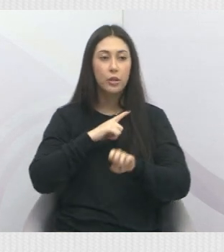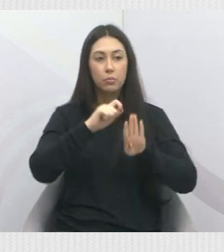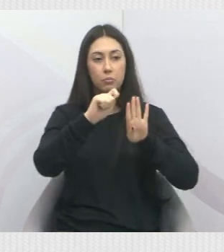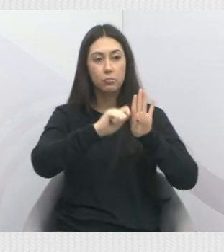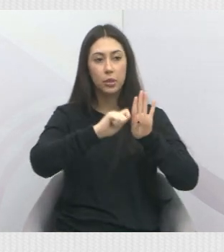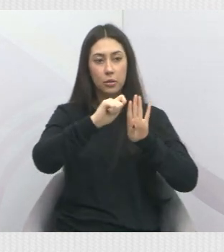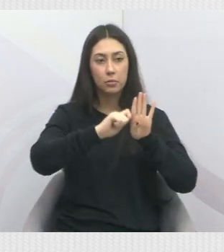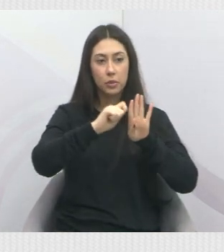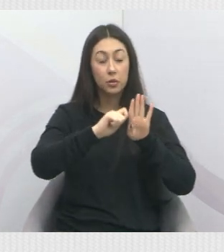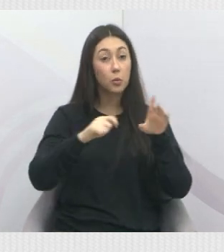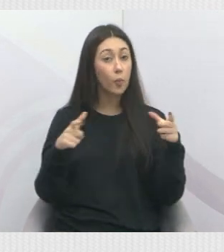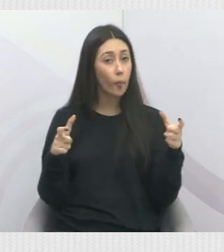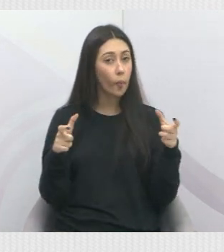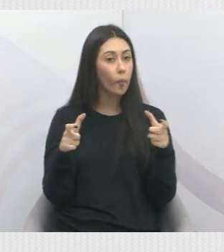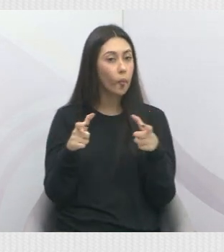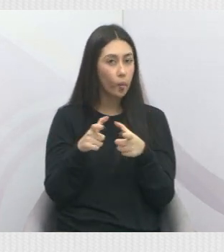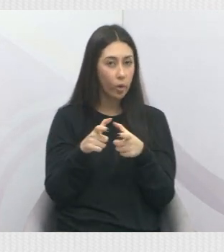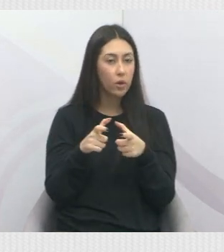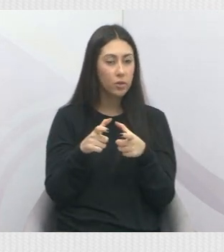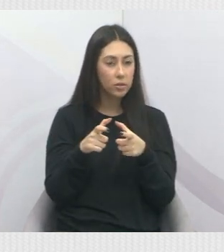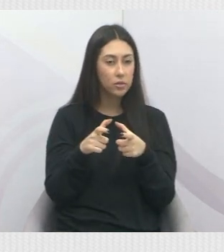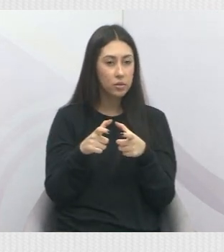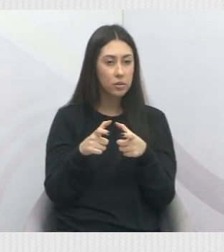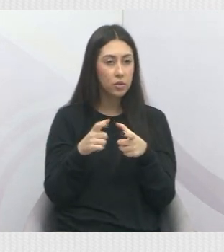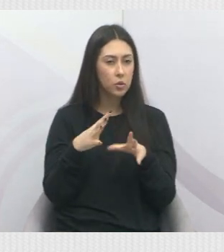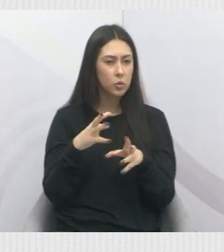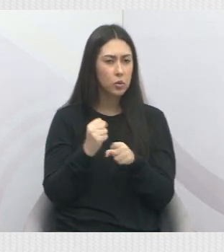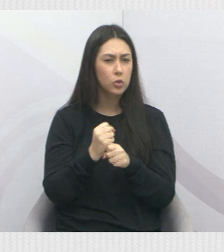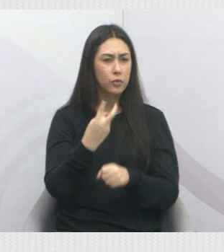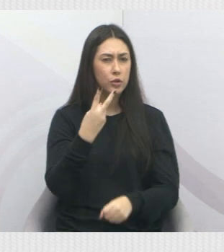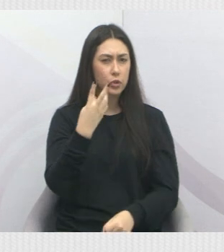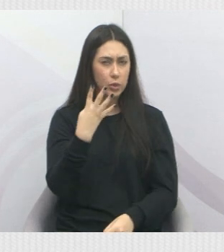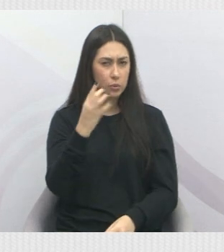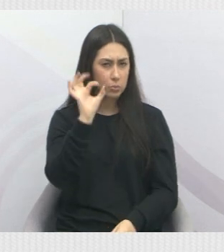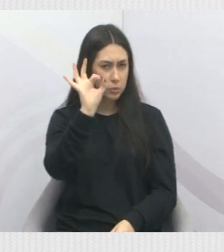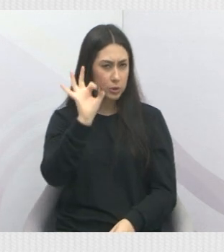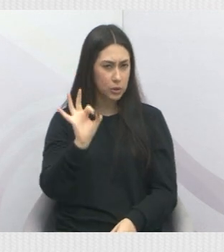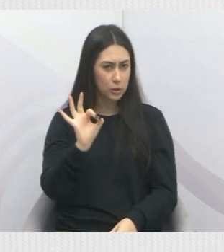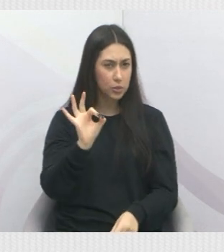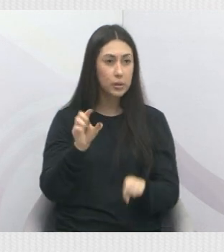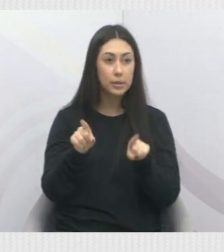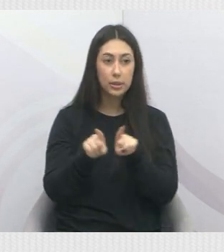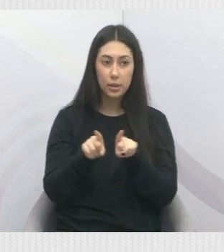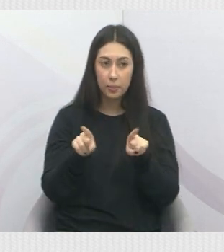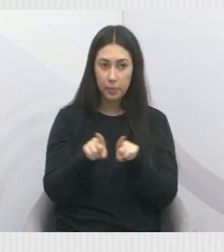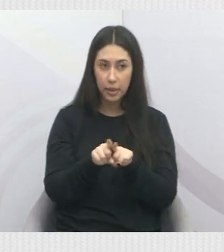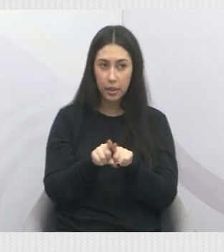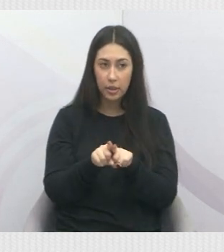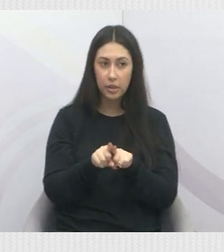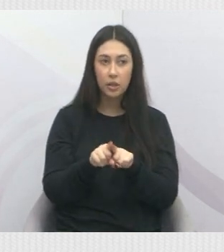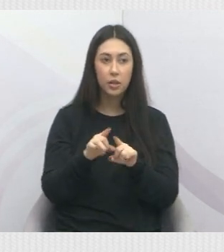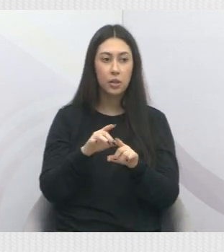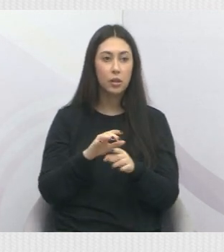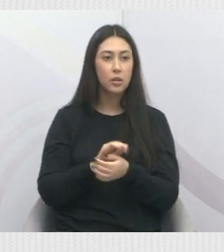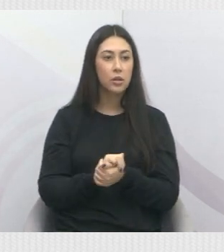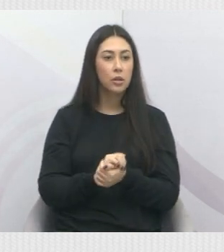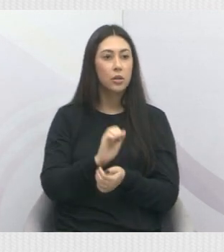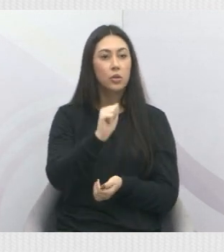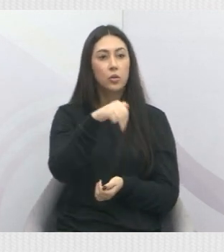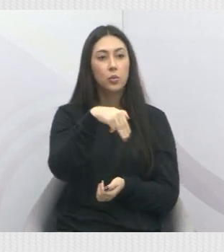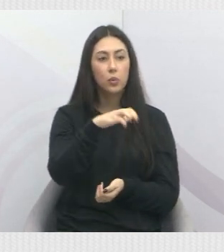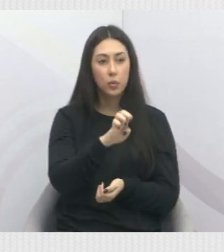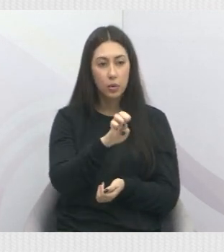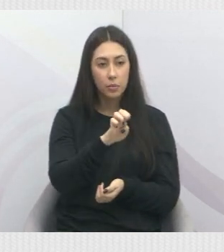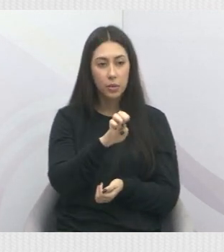quadrimestre com uma redução e totalizando 24%. Também temos o absenteísmo do AME, que